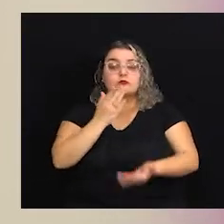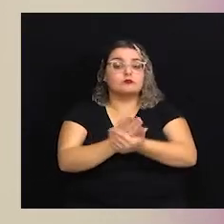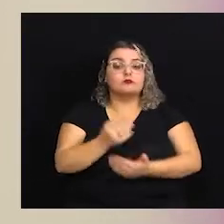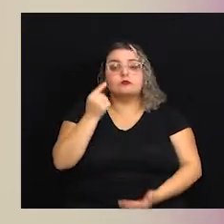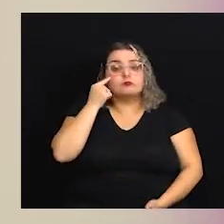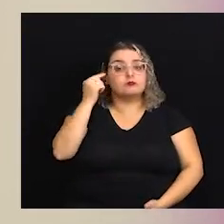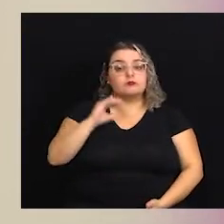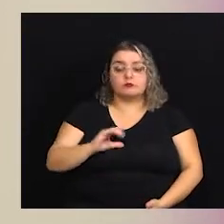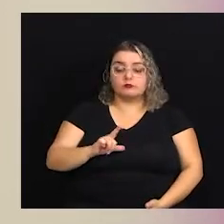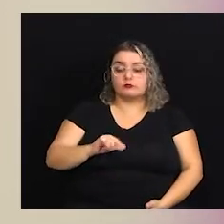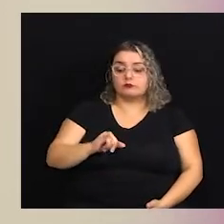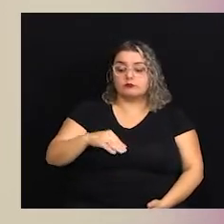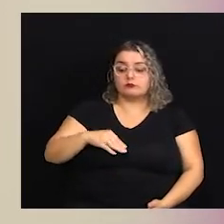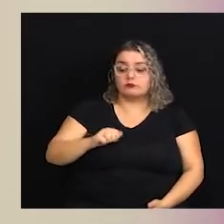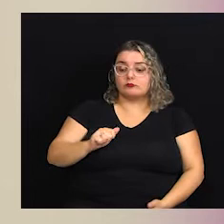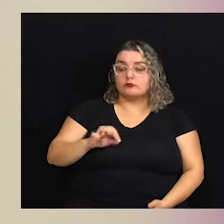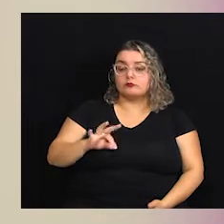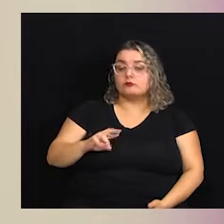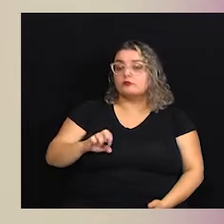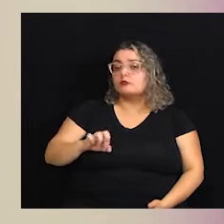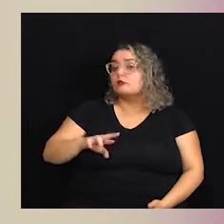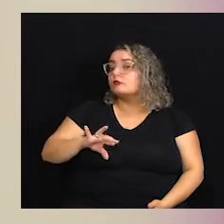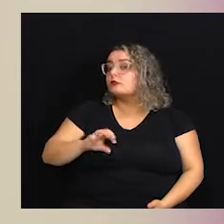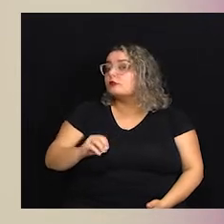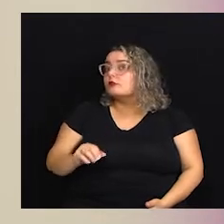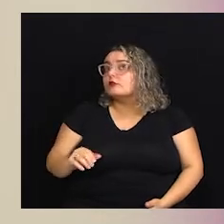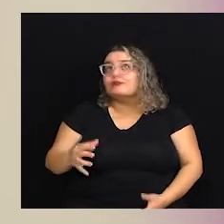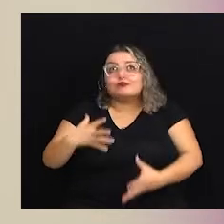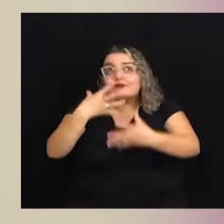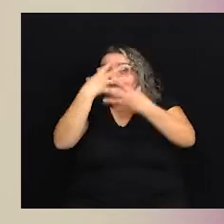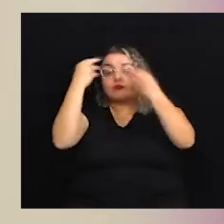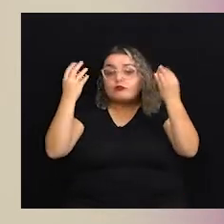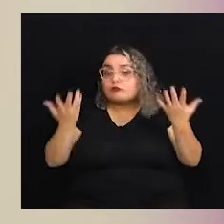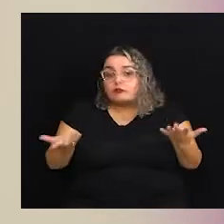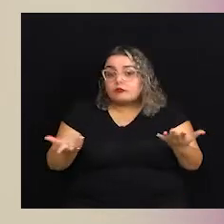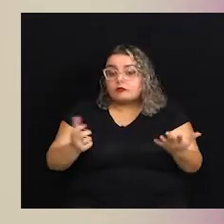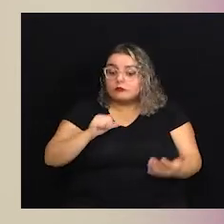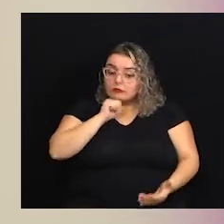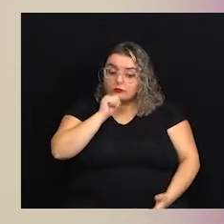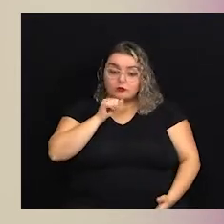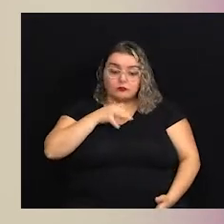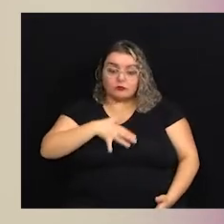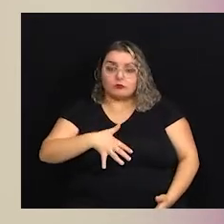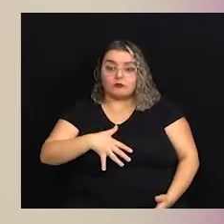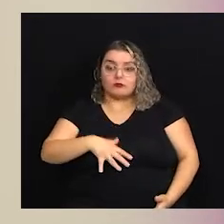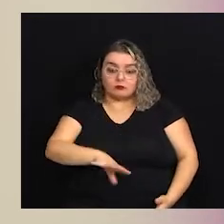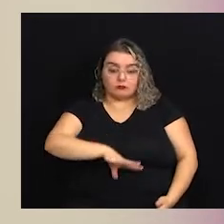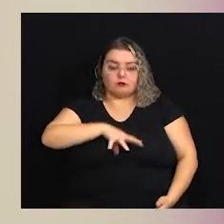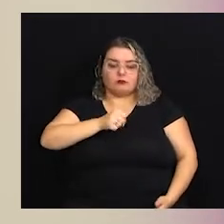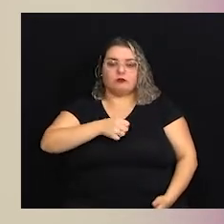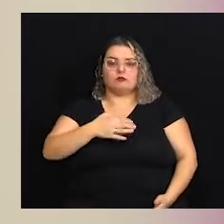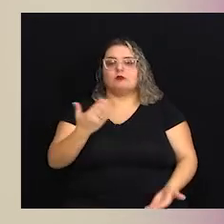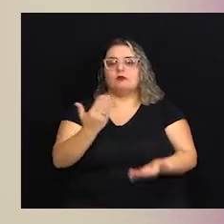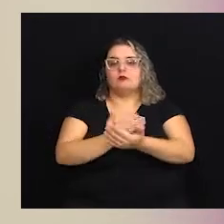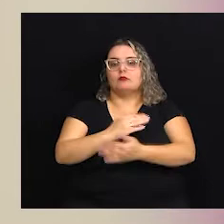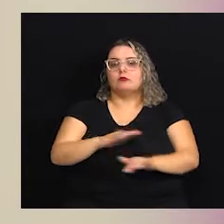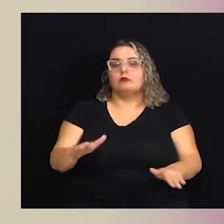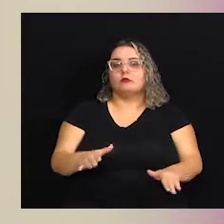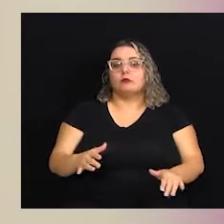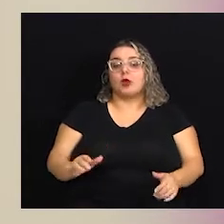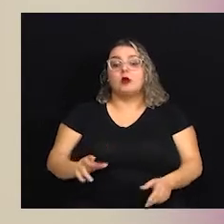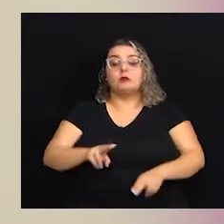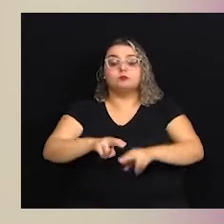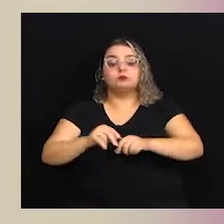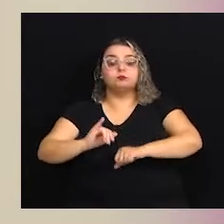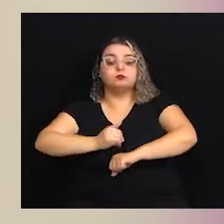ser o climatério é de muito apagado. Quando ainda vem a menopausa, que não menstrua mais, ela até fala, estou na menopausa. É por isso que eu